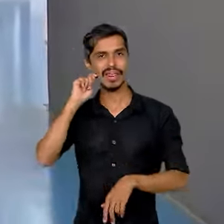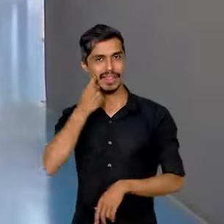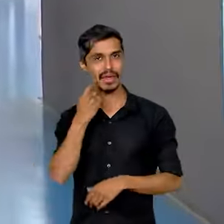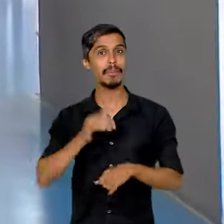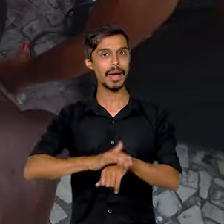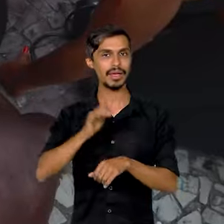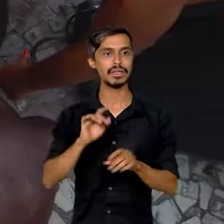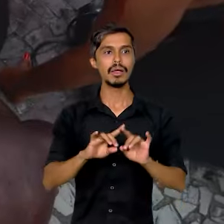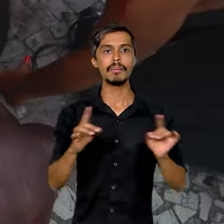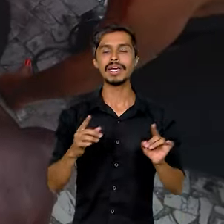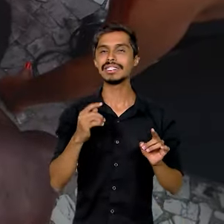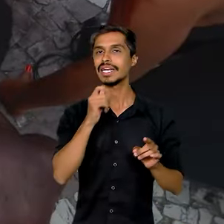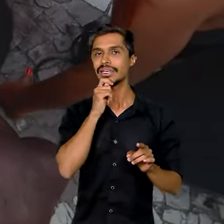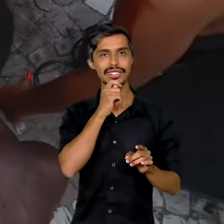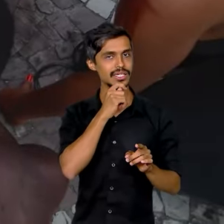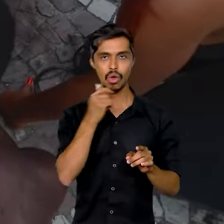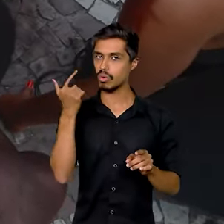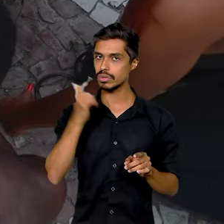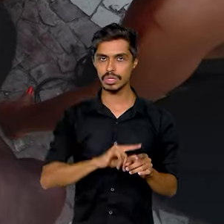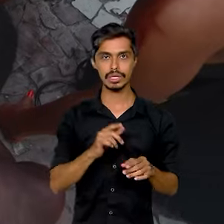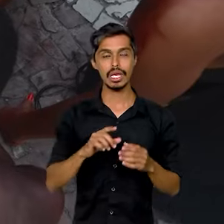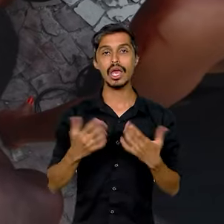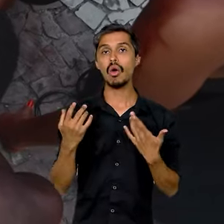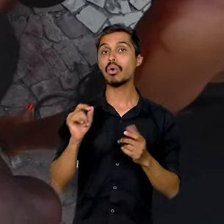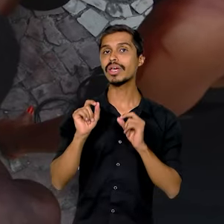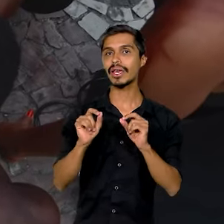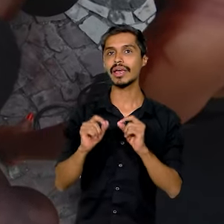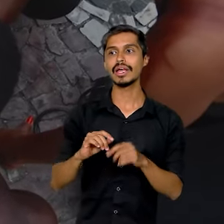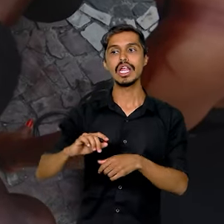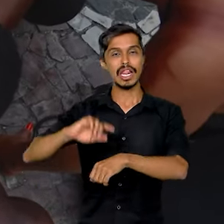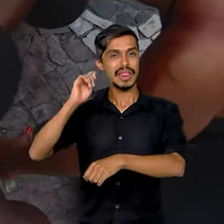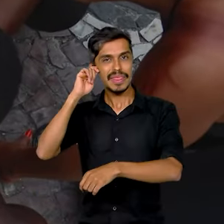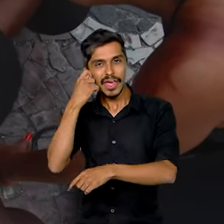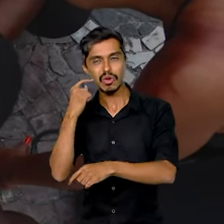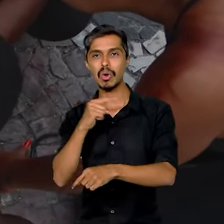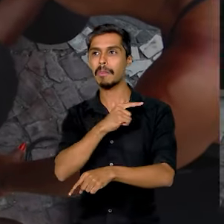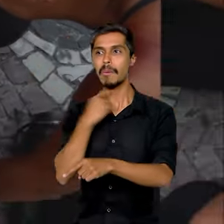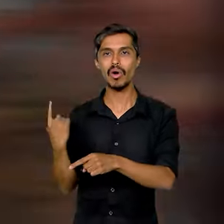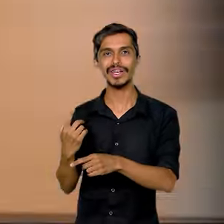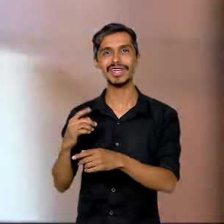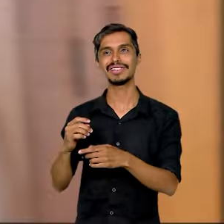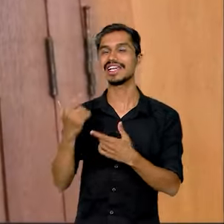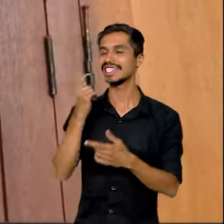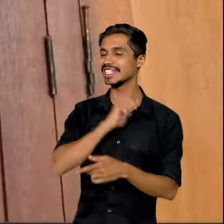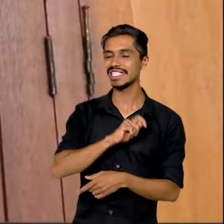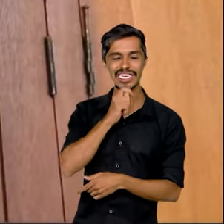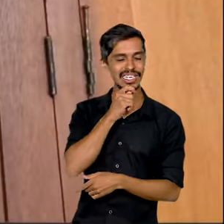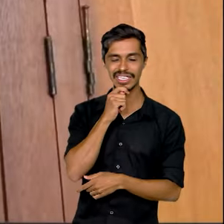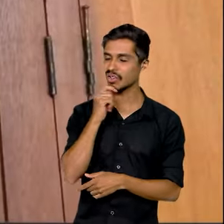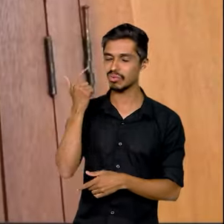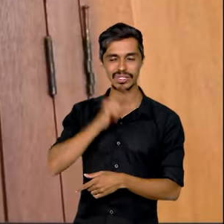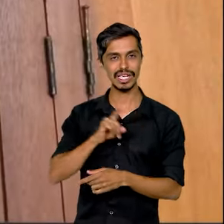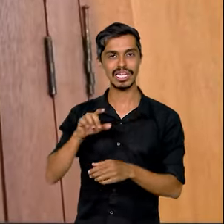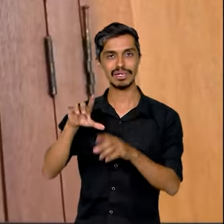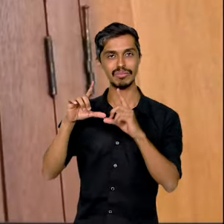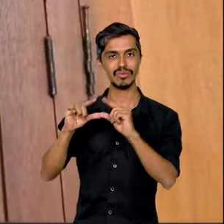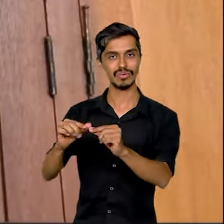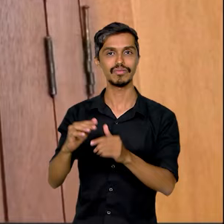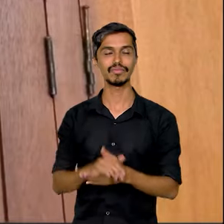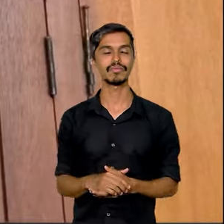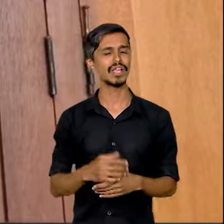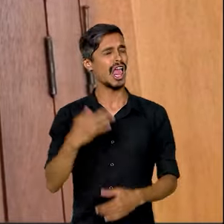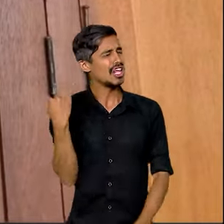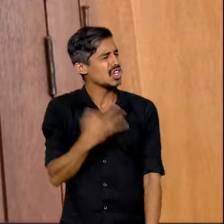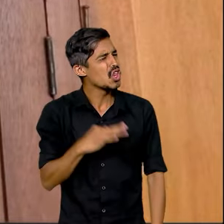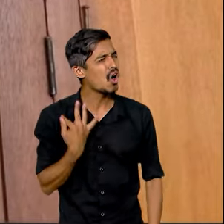pessoas negras. O que não se consegue é que menos negros sejam mortos. E é muito doloroso, show, é muito